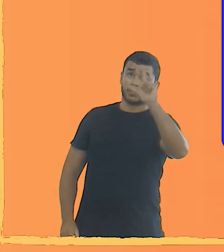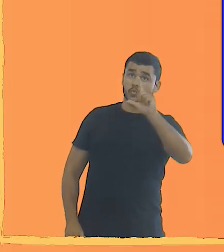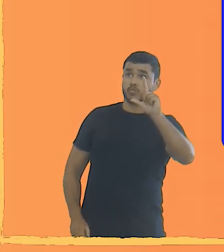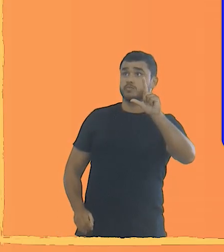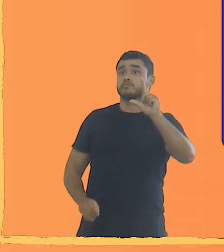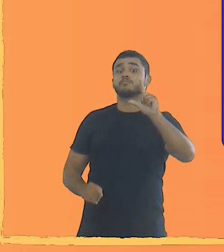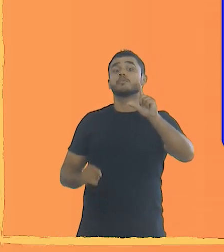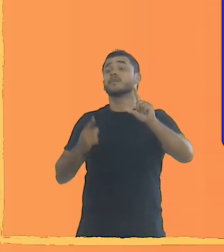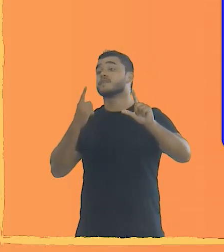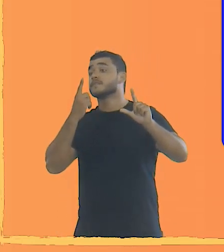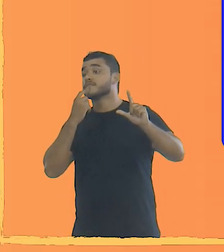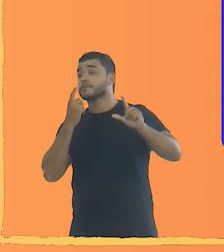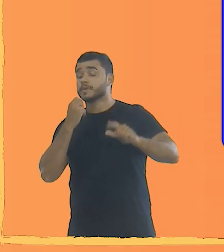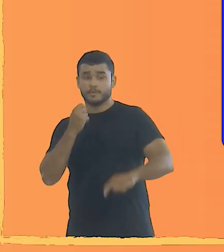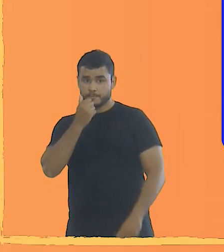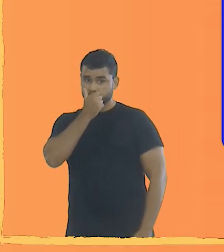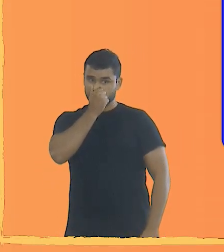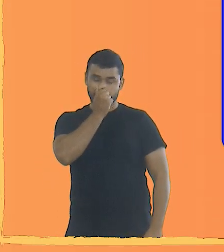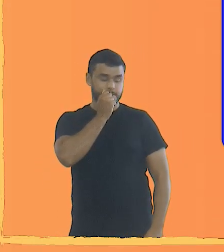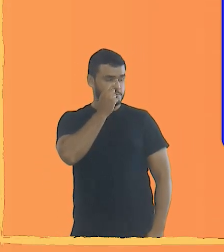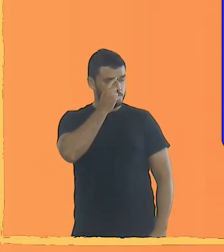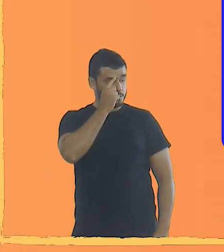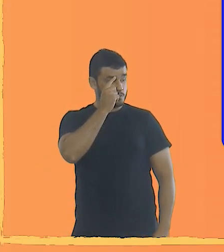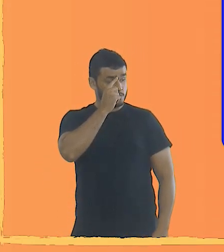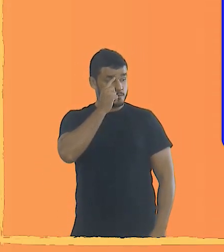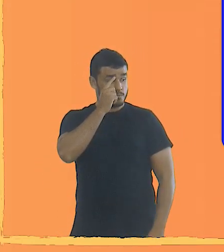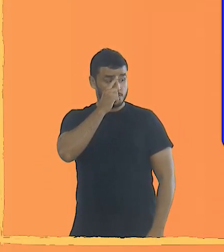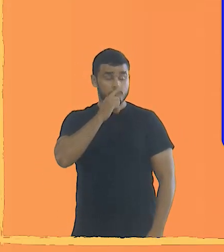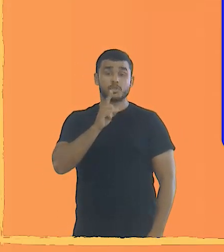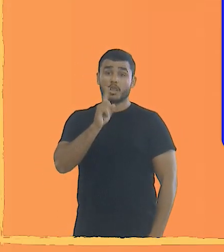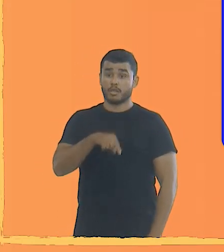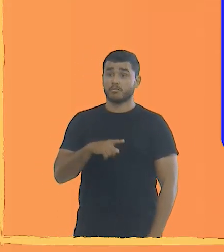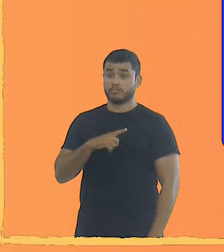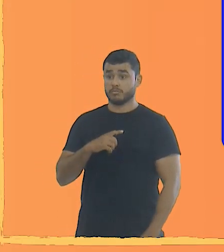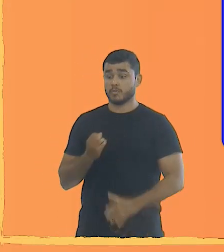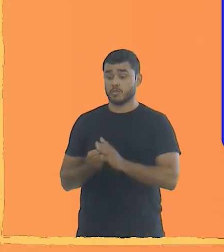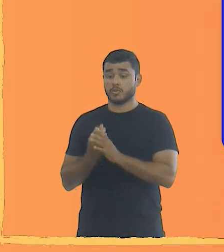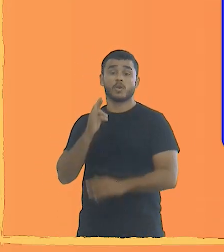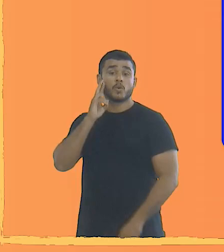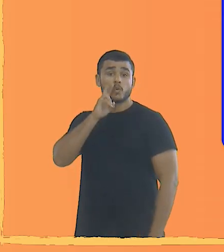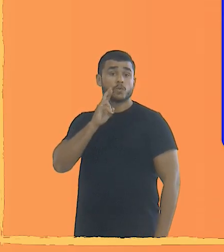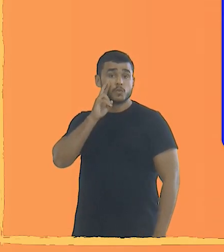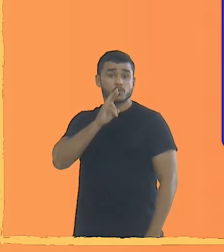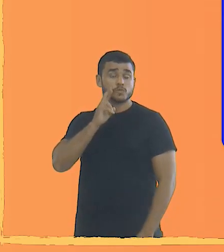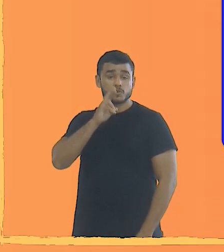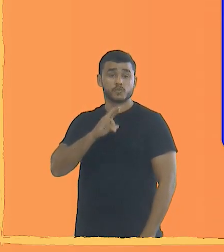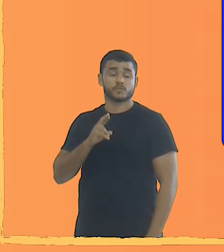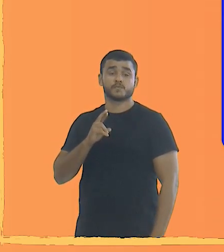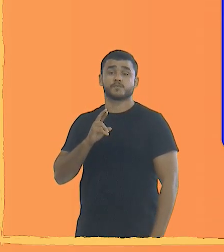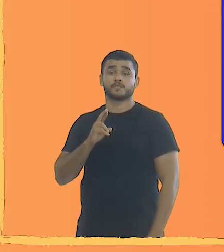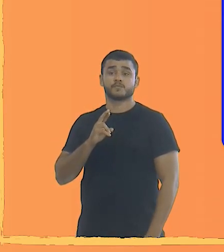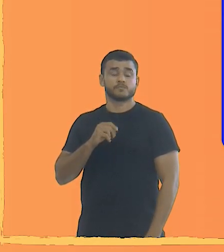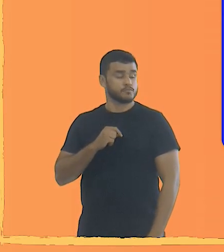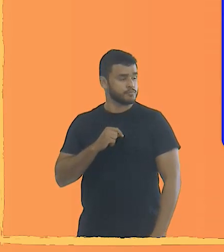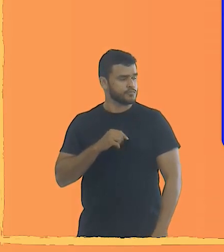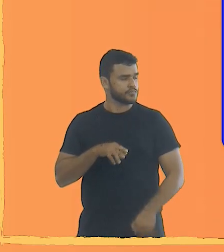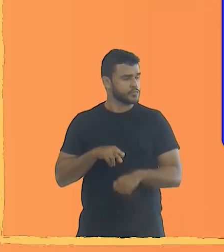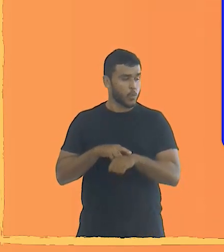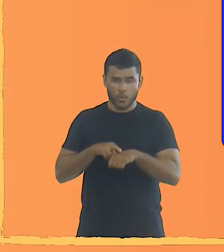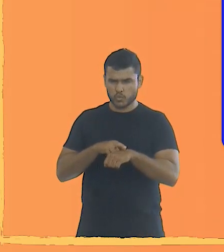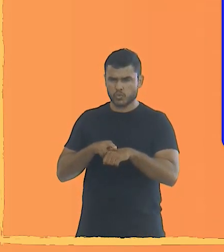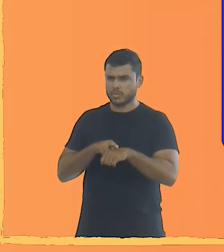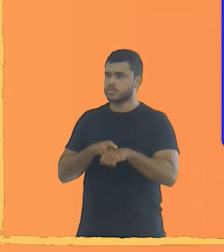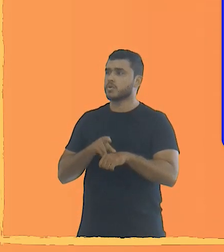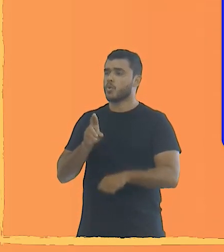vai ter o violeta na tonalidade normal, vai ter o escuro e vai ter o claro. Então são mais 3 que a gente vai contar.